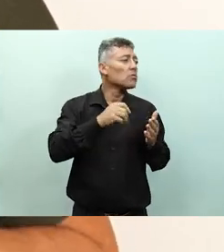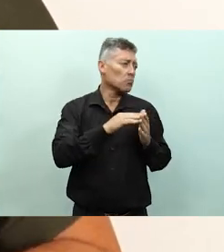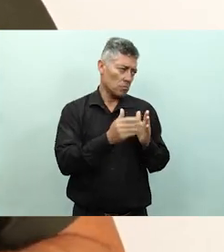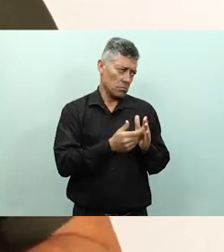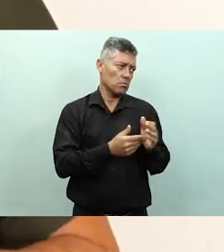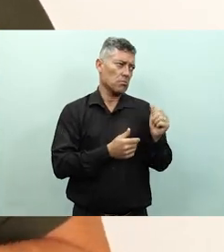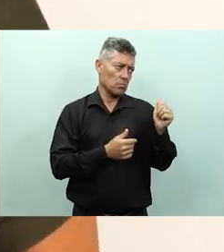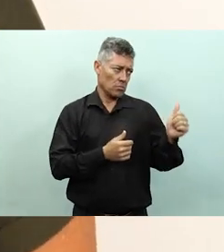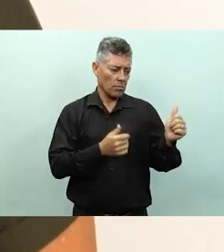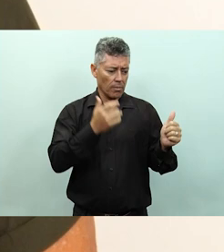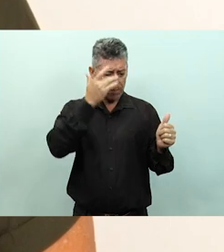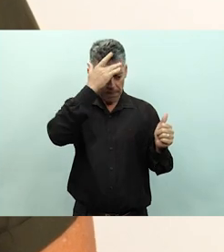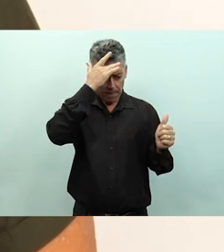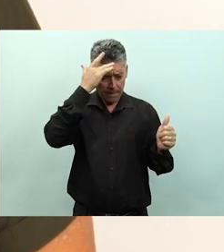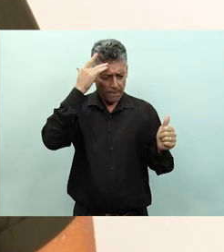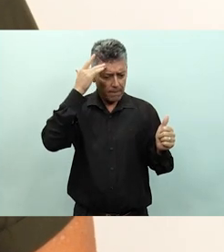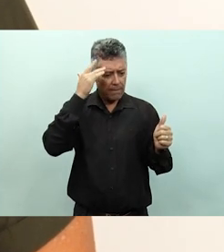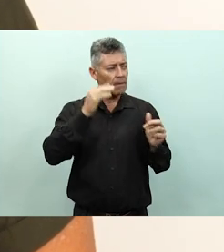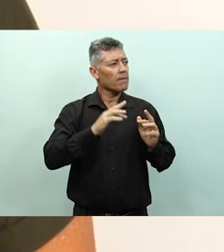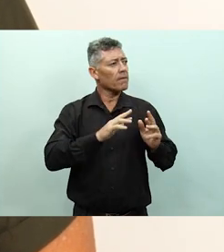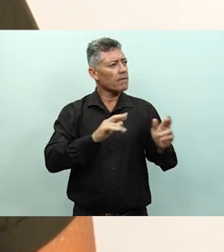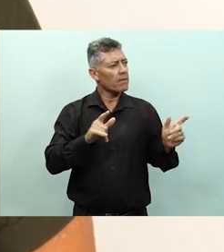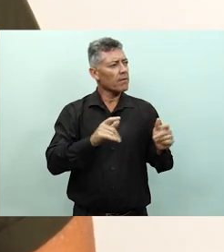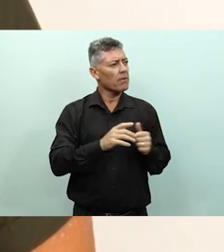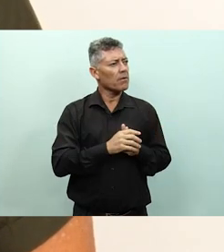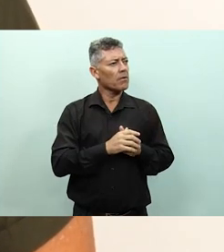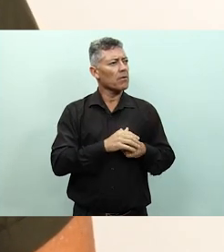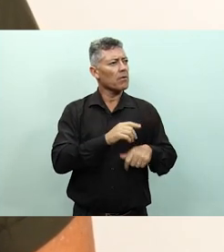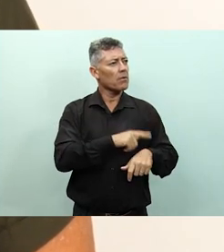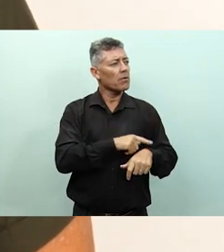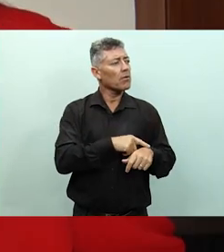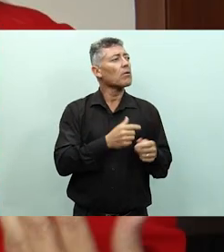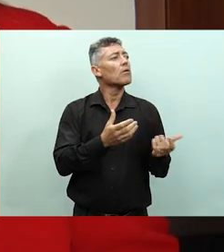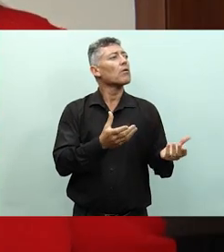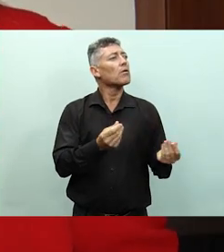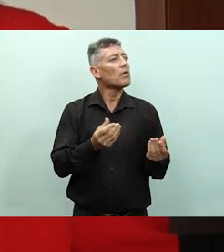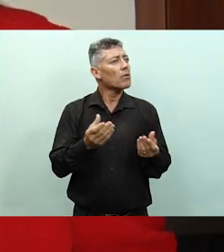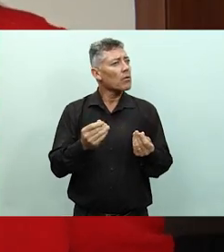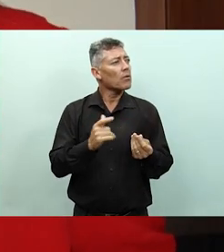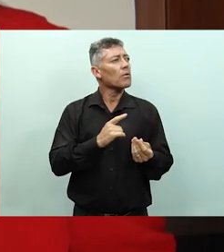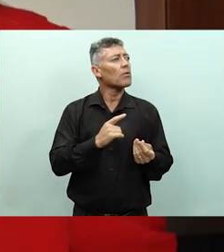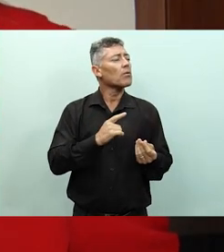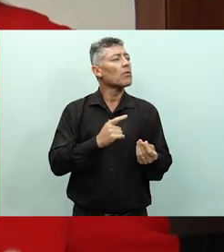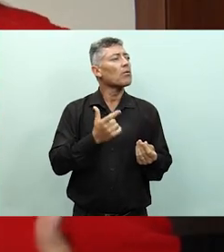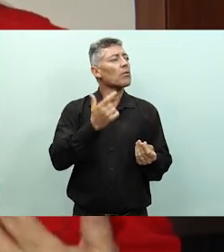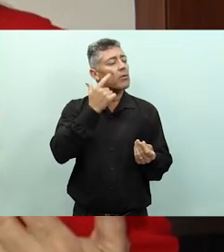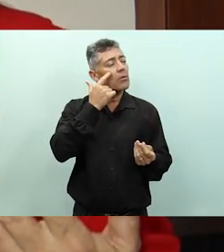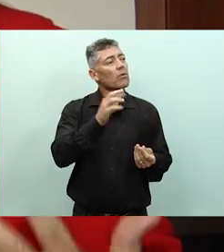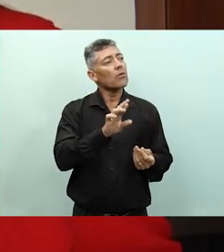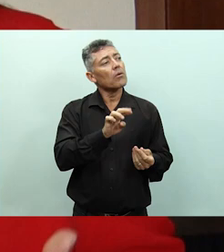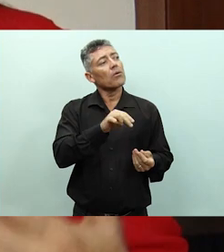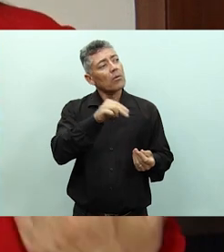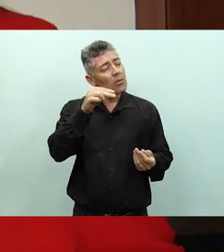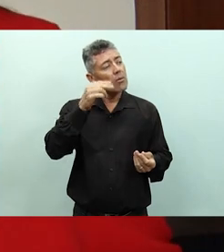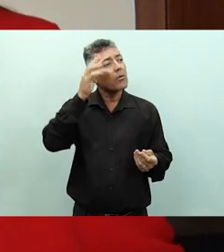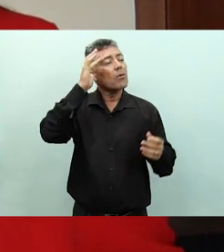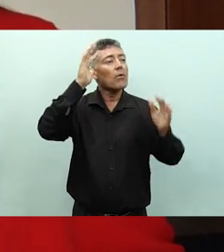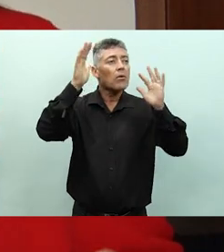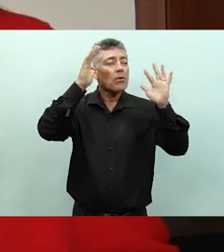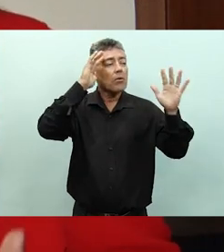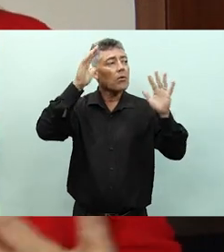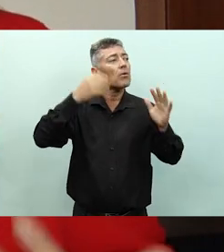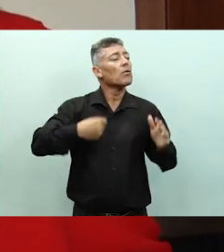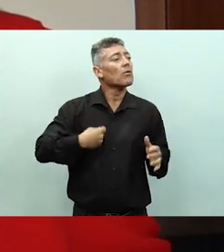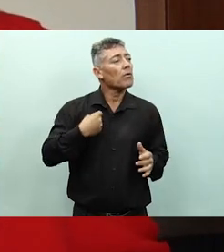comer. Tudo dela era assim. Era uma pessoa bem diferenciada. E eu sonho muito em que o Rio Grande do